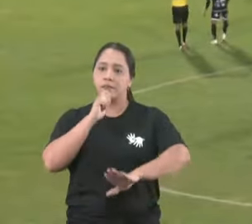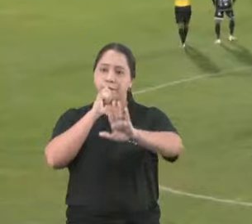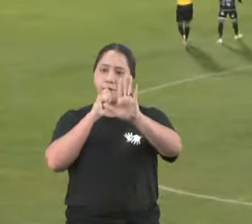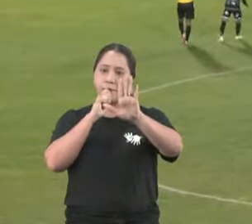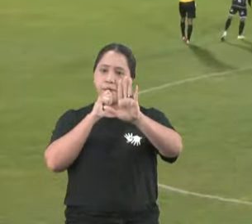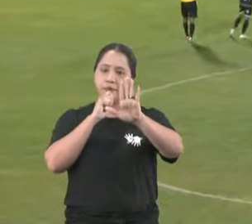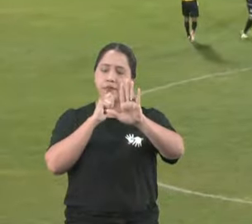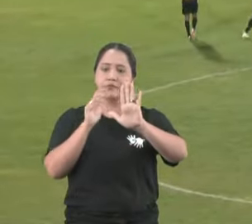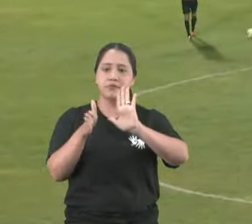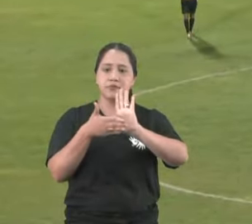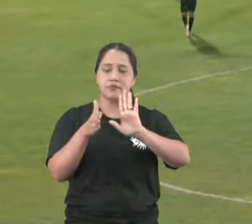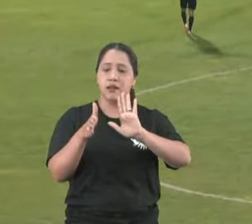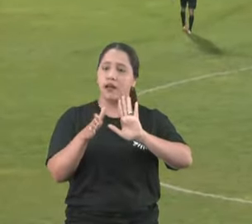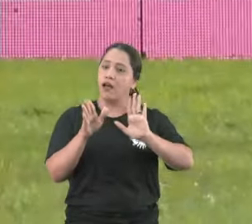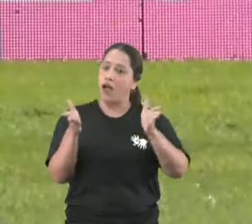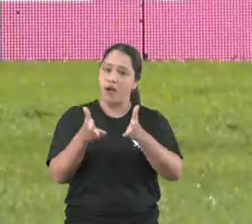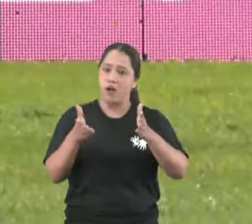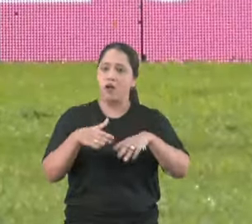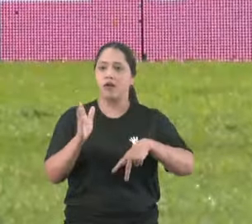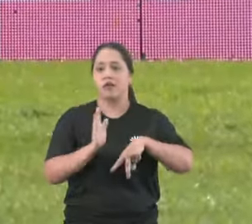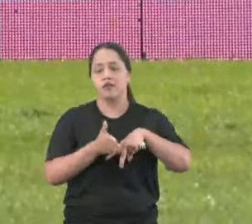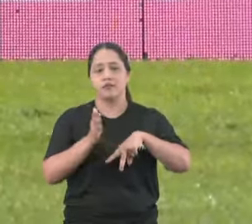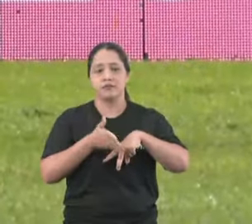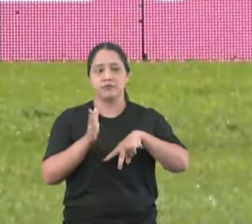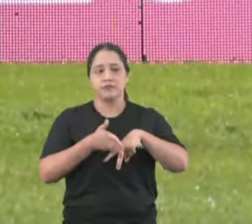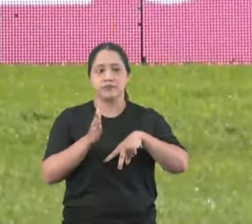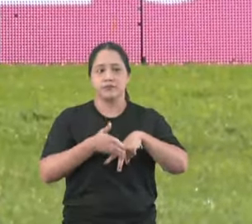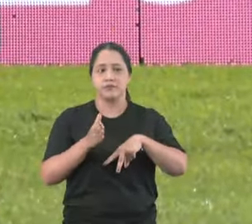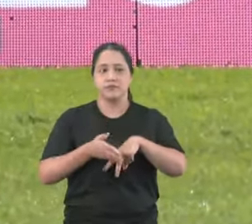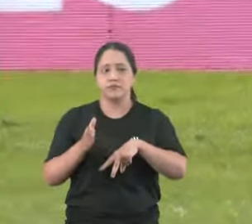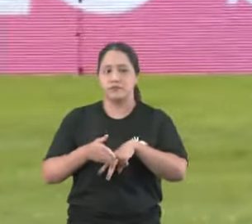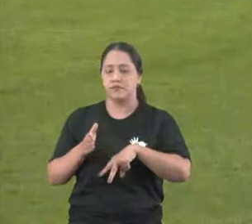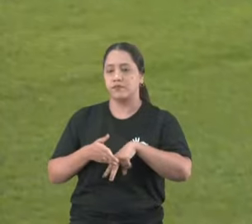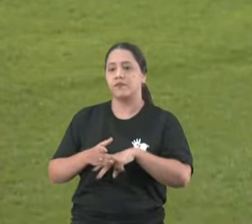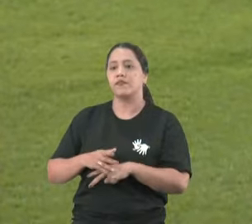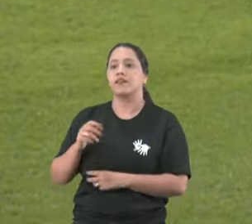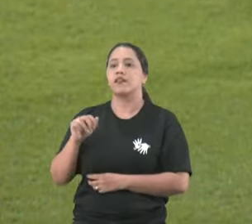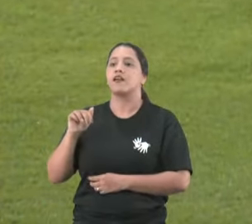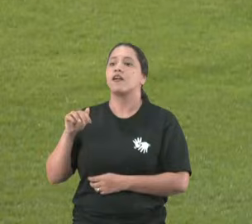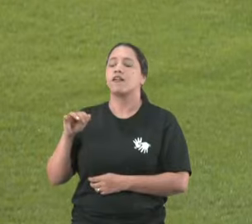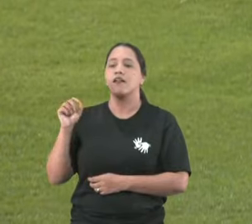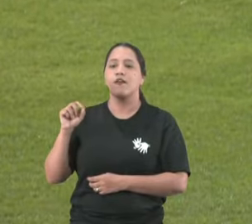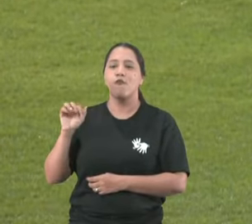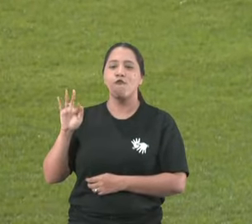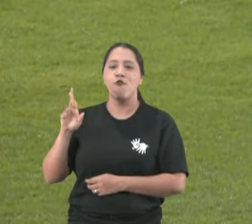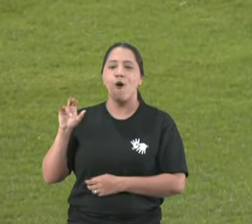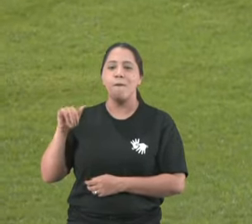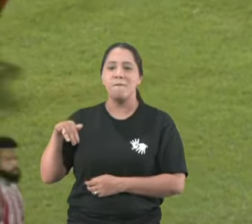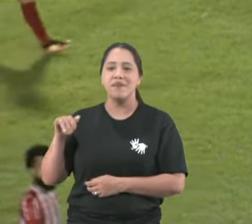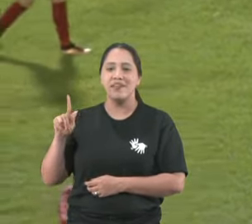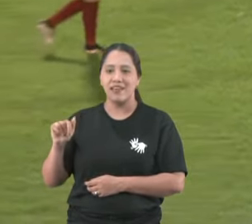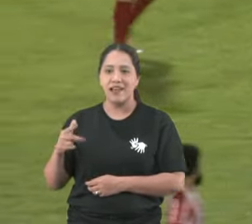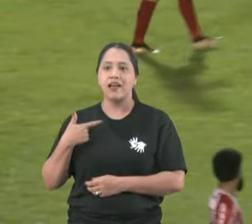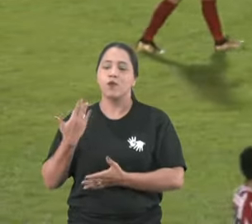toda forma, o Wagner pega uma falta em cima do Formiga, na origem ali do